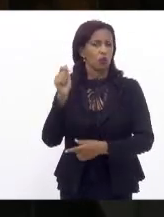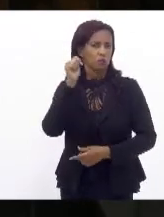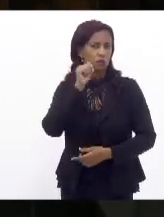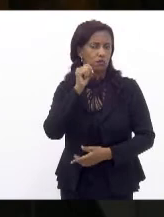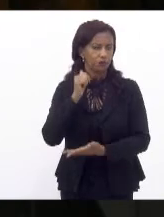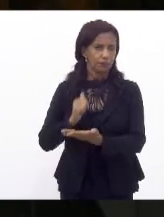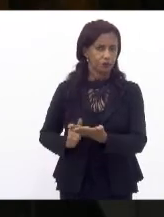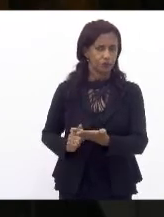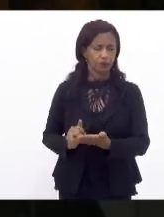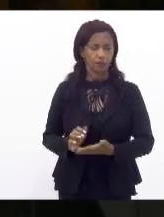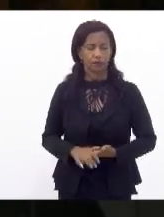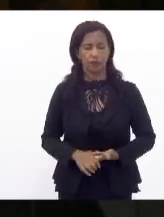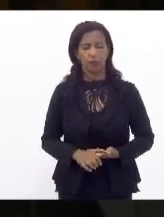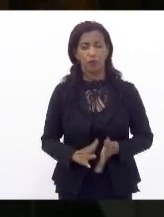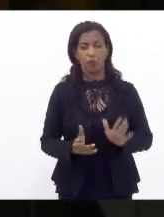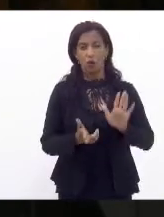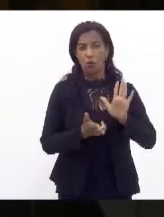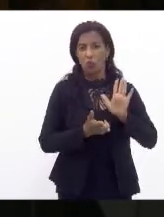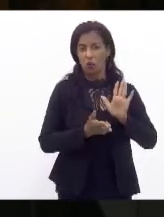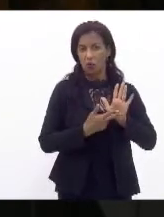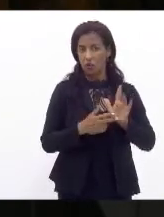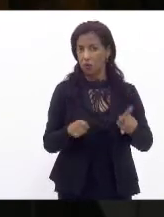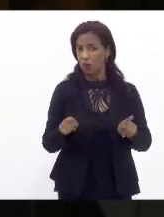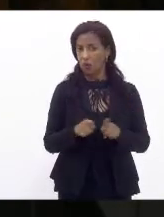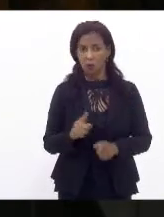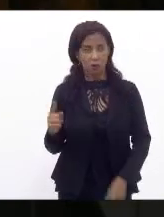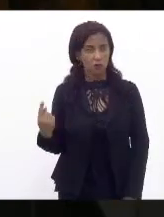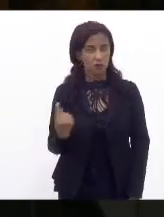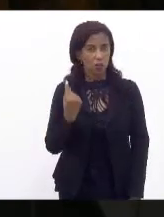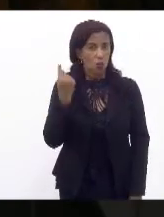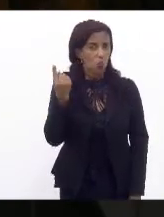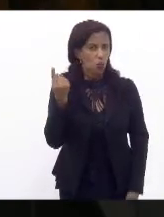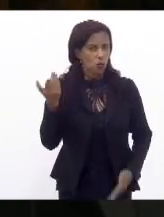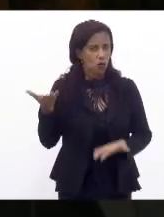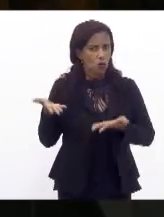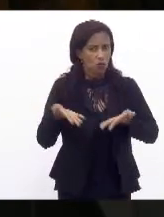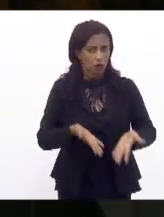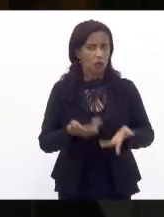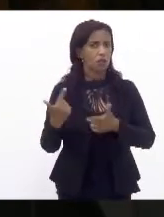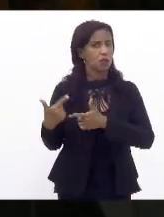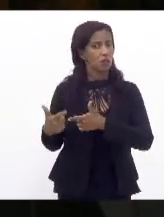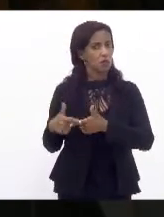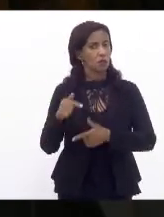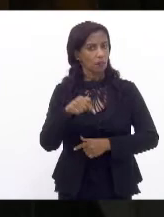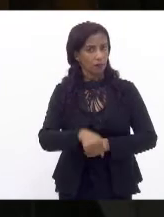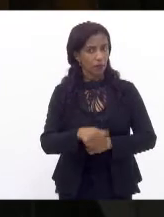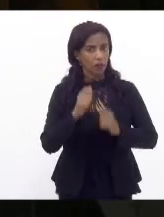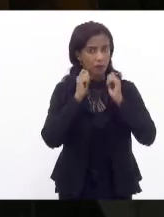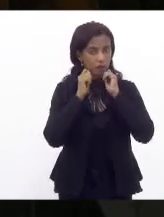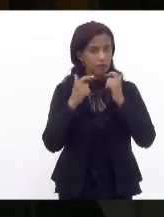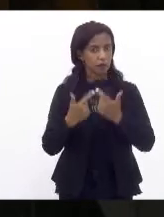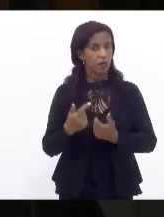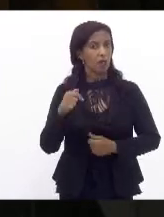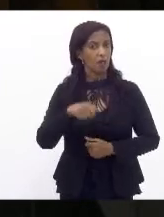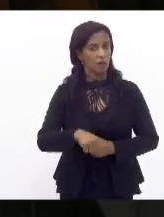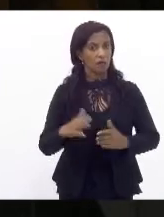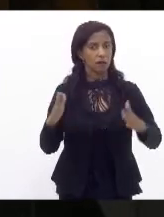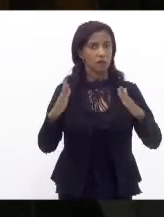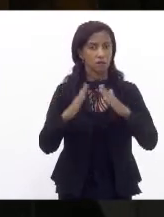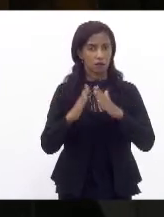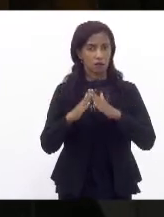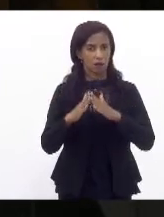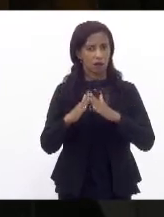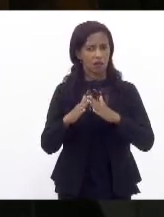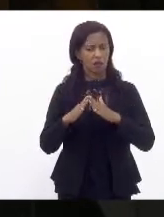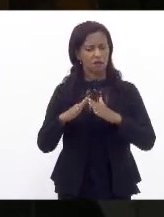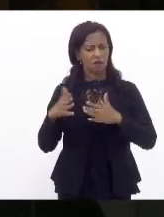primeira-dama. Confesso que nem serei o único a trazer esse problema para esta casa. Esta casa, assim